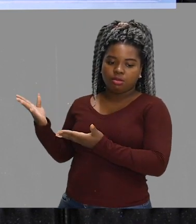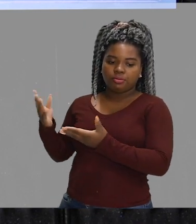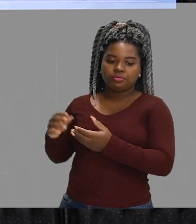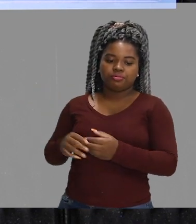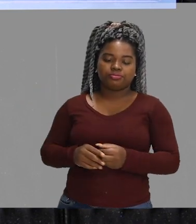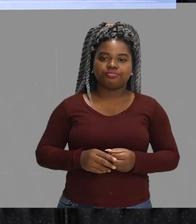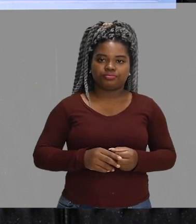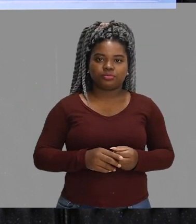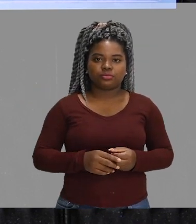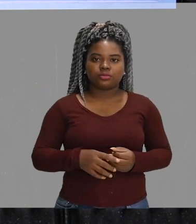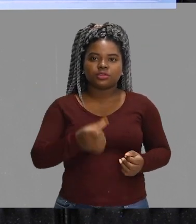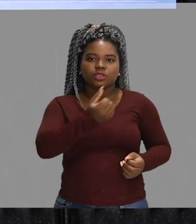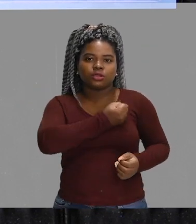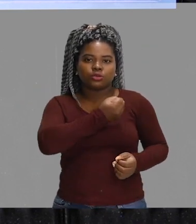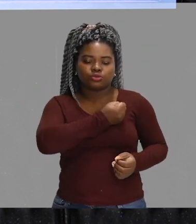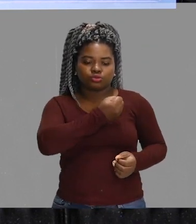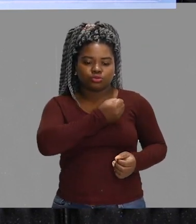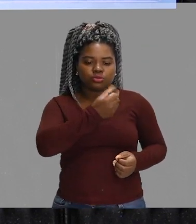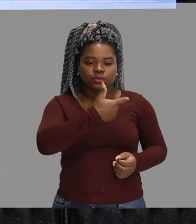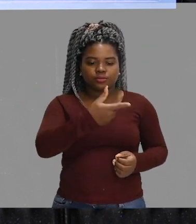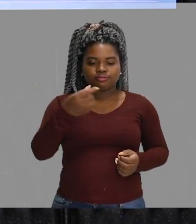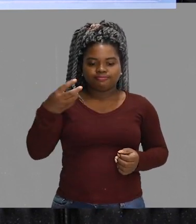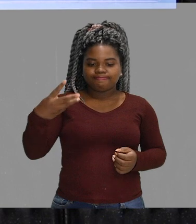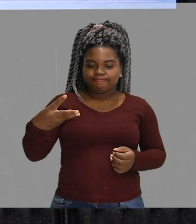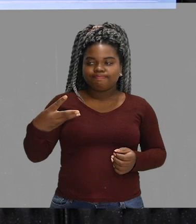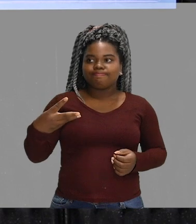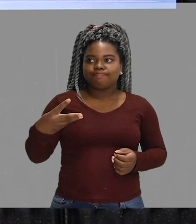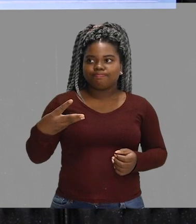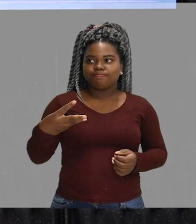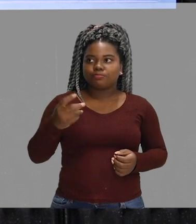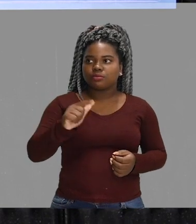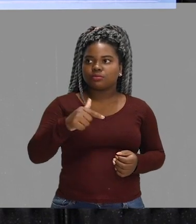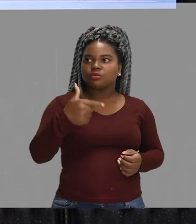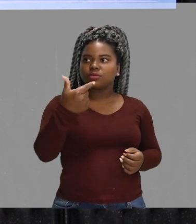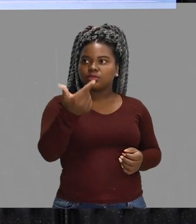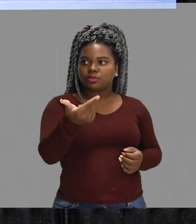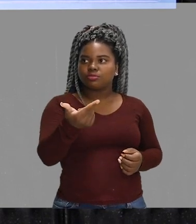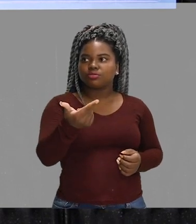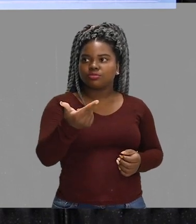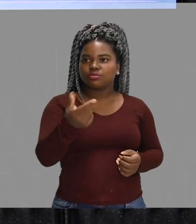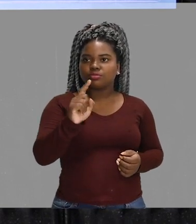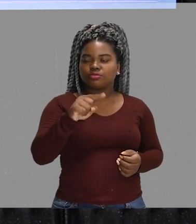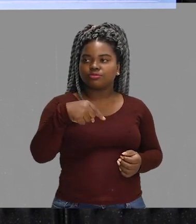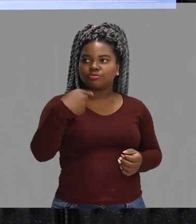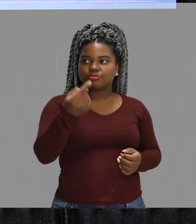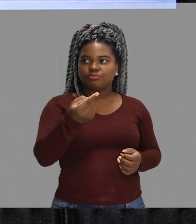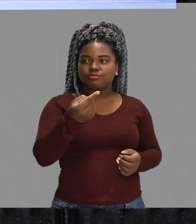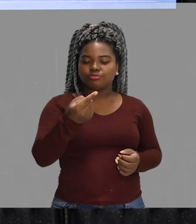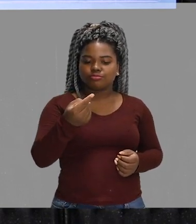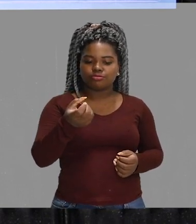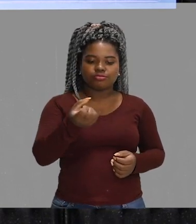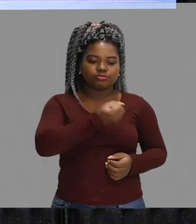gente consegue esse preenchimento de forma correta. Vamos aqui, vamos a um